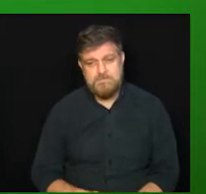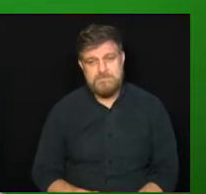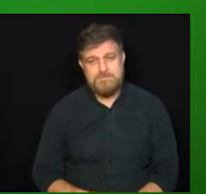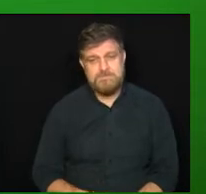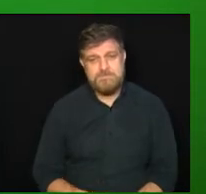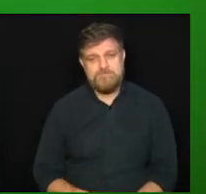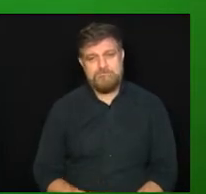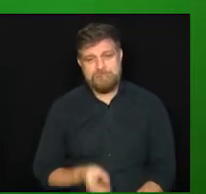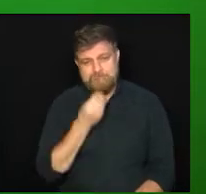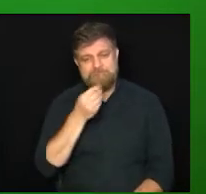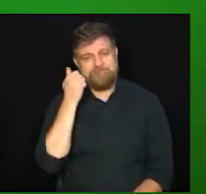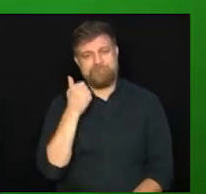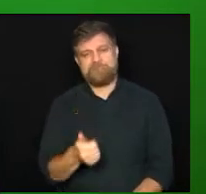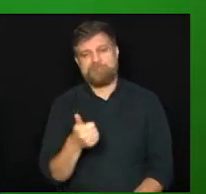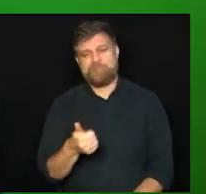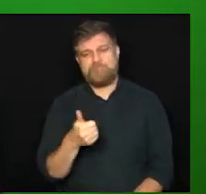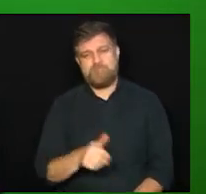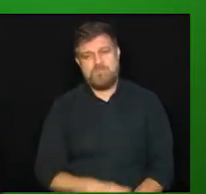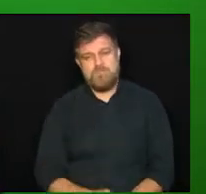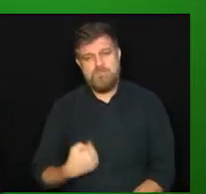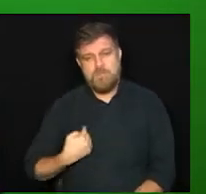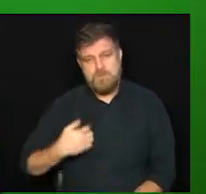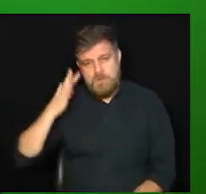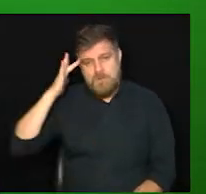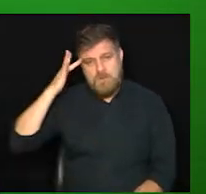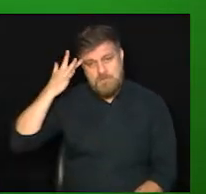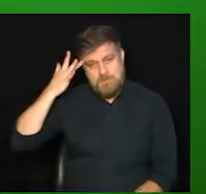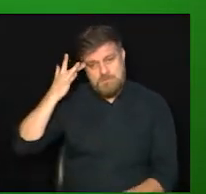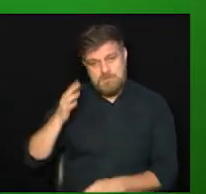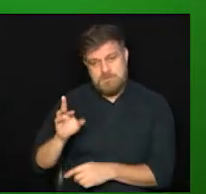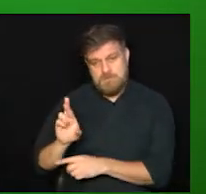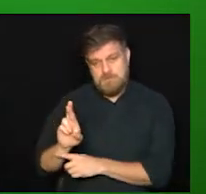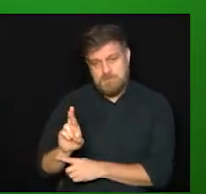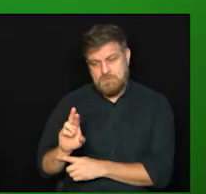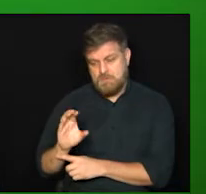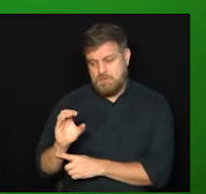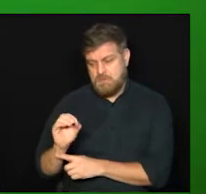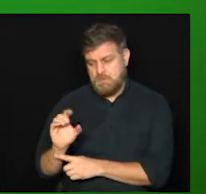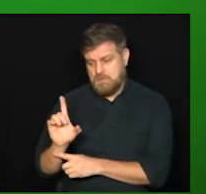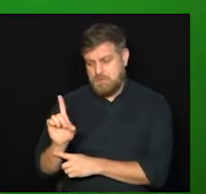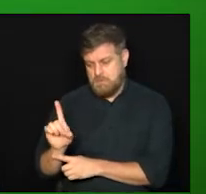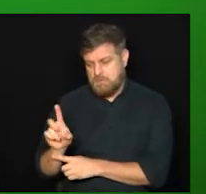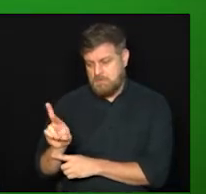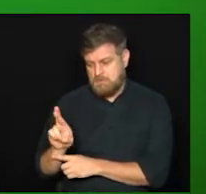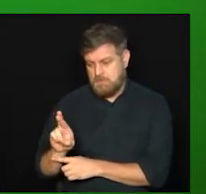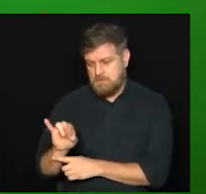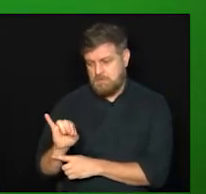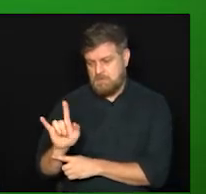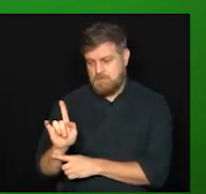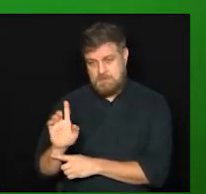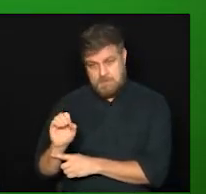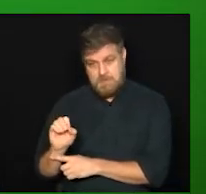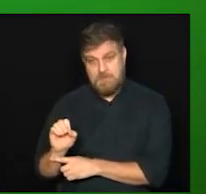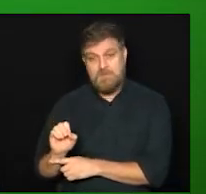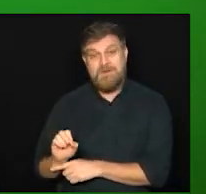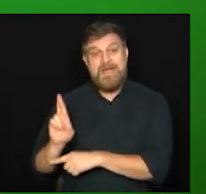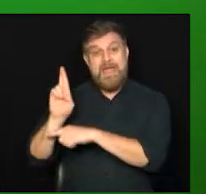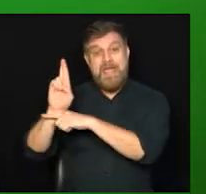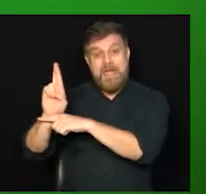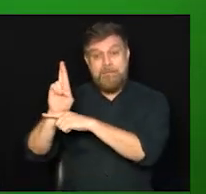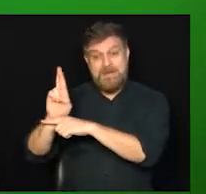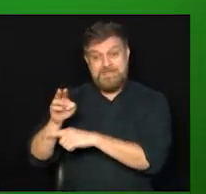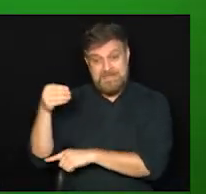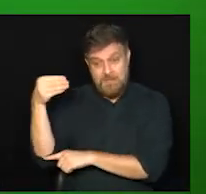Muito bem. Eu acho que o Rodrigo, que também é representante da rede Vitórias de Hotéis,